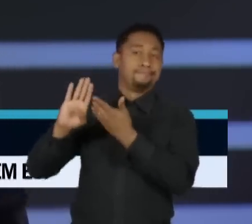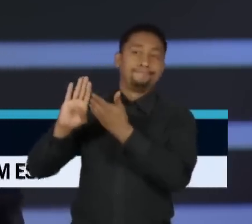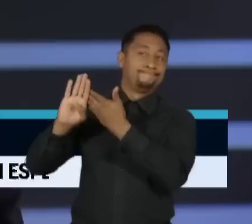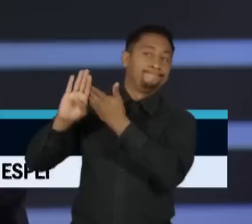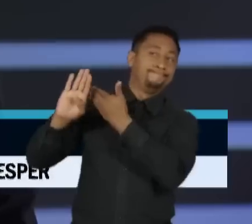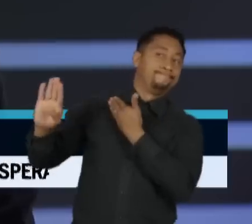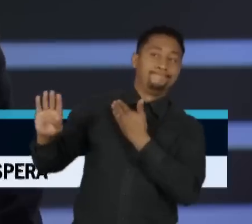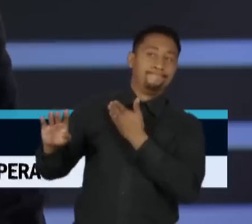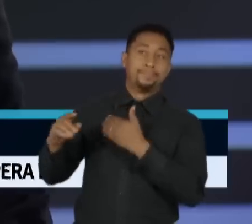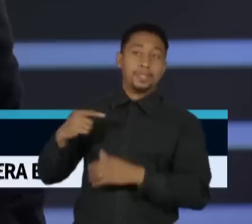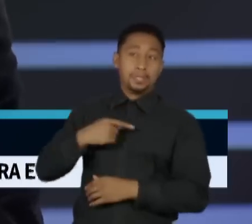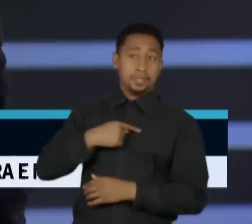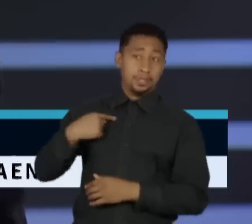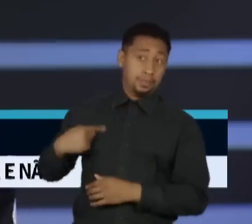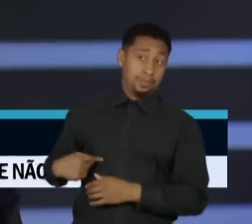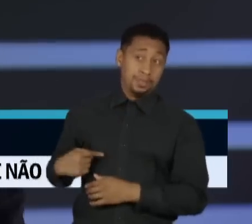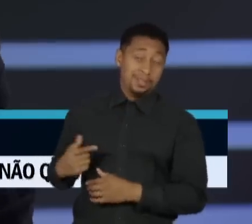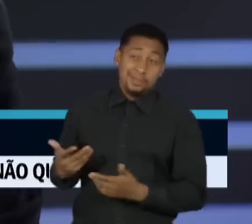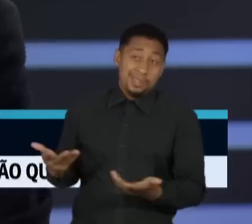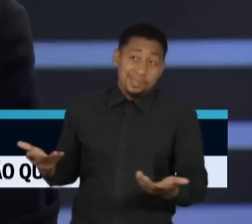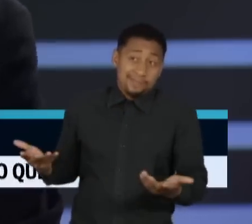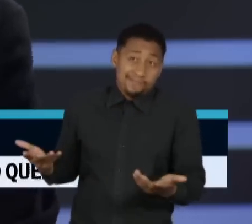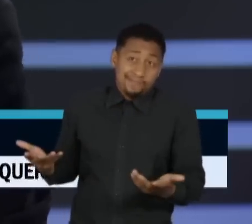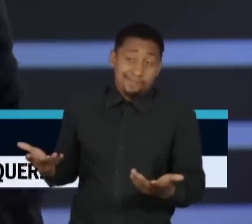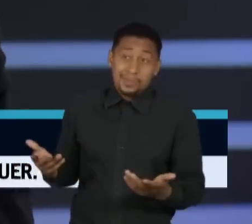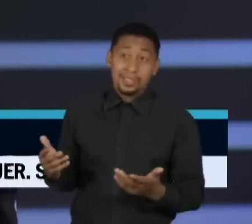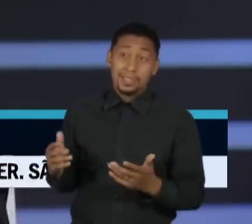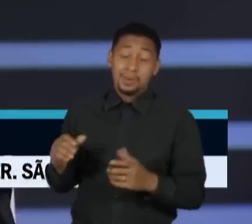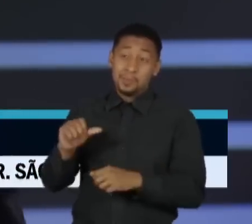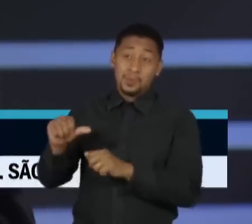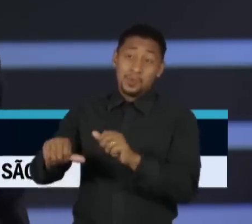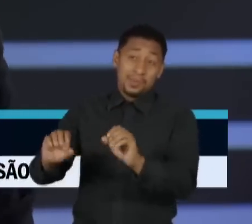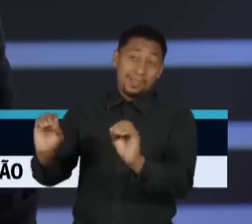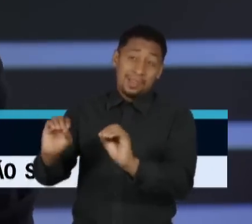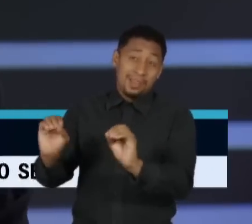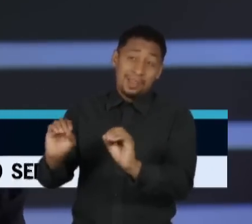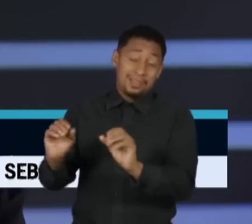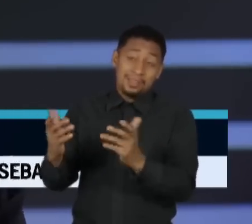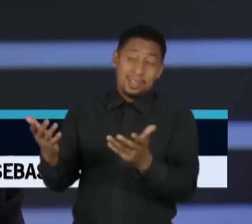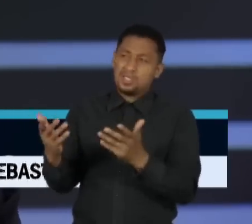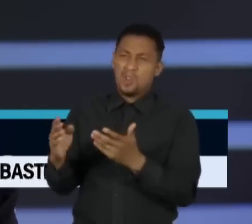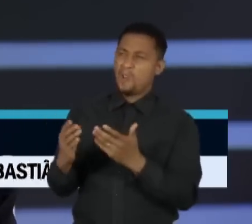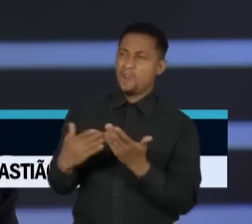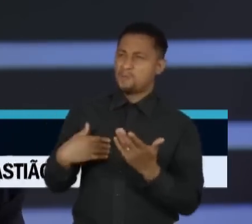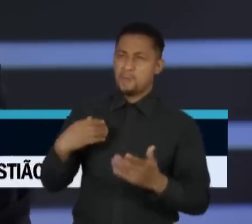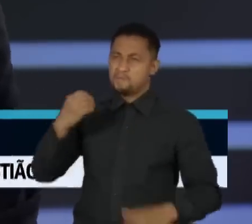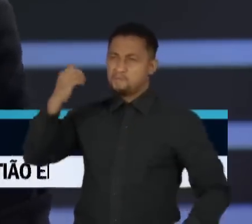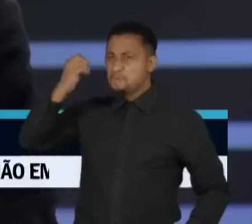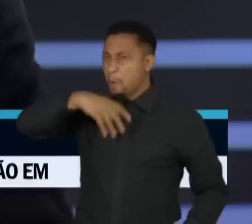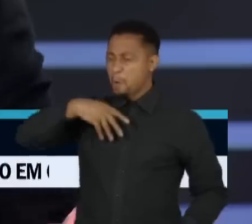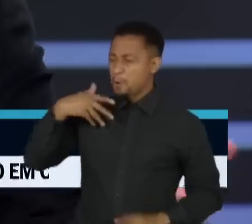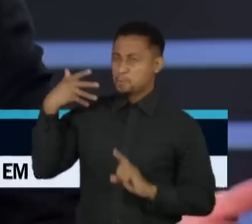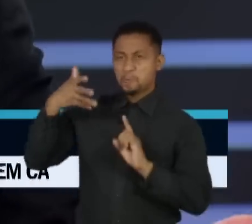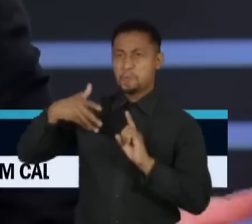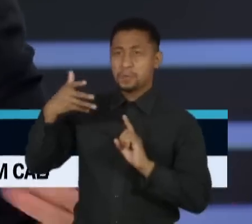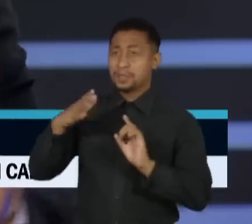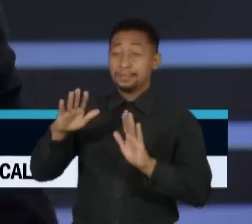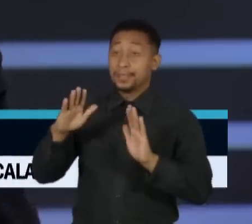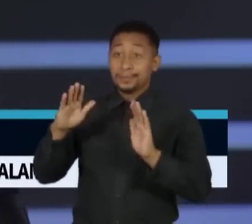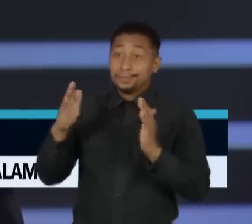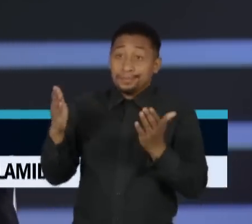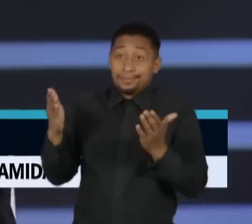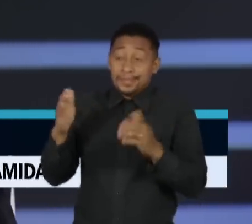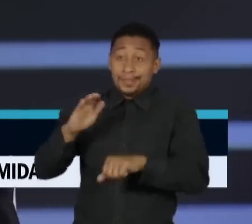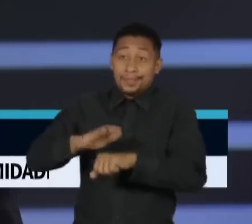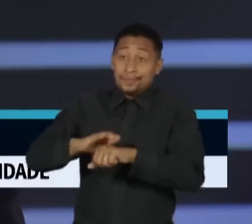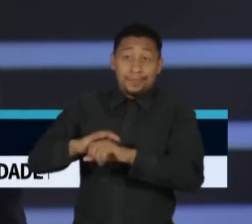sem nenhuma base, porque na verdade não trocou nada por nada, ele fez um monte de bravata e no fim não seguiu o que ele disse, né? Então tinha uma questão de